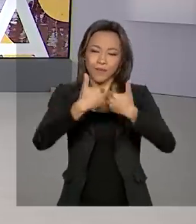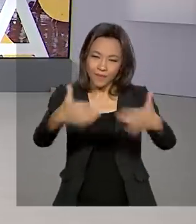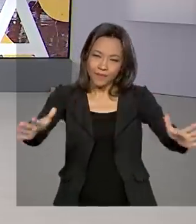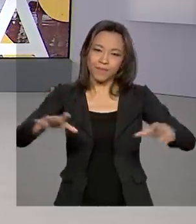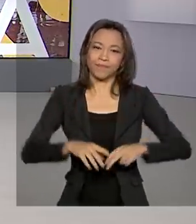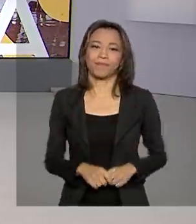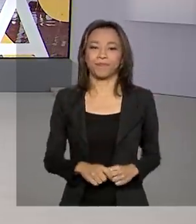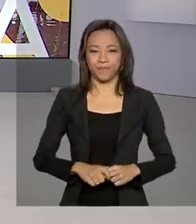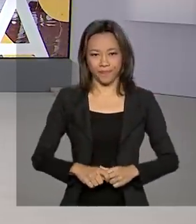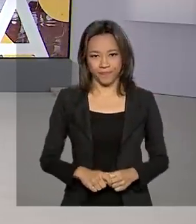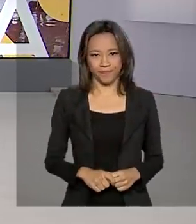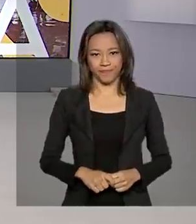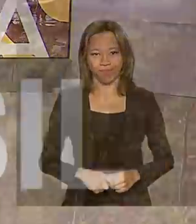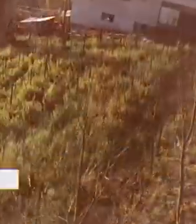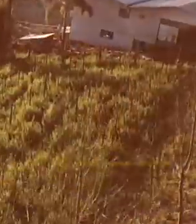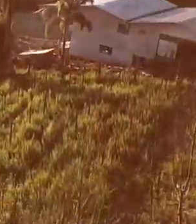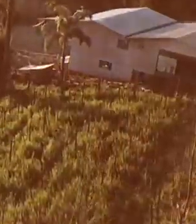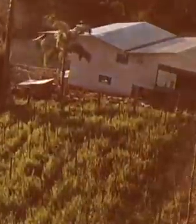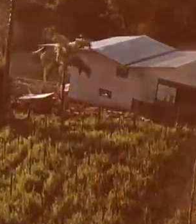está no ar